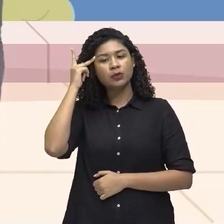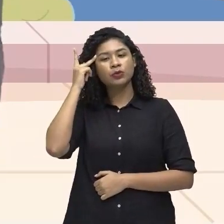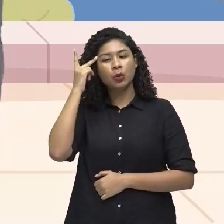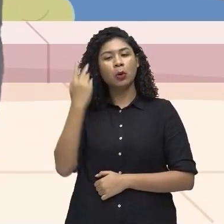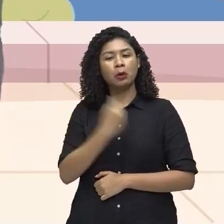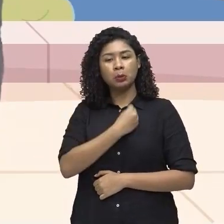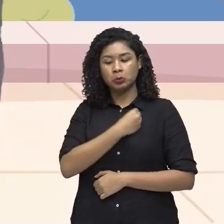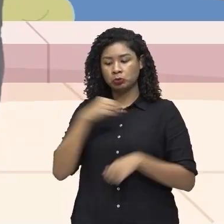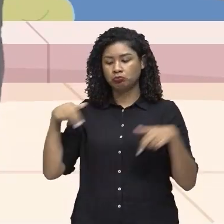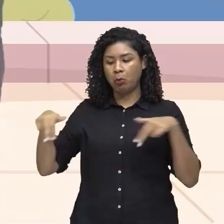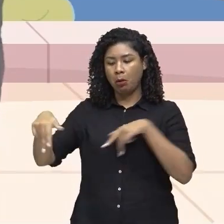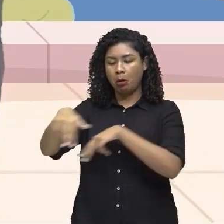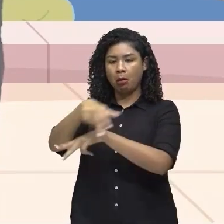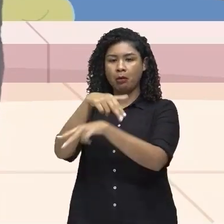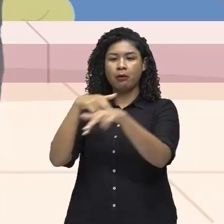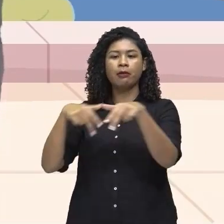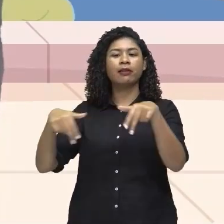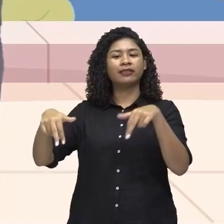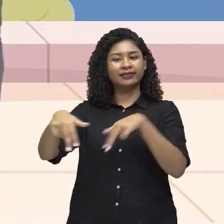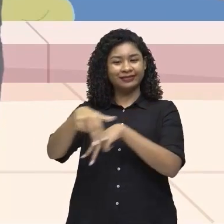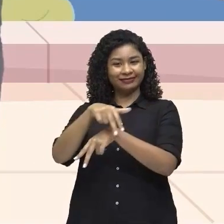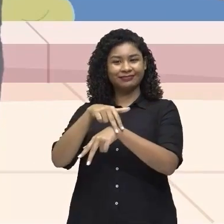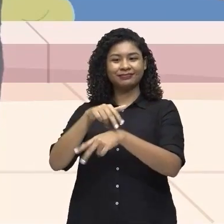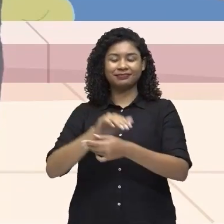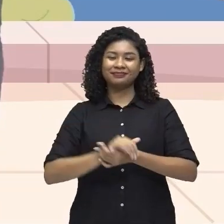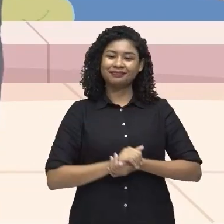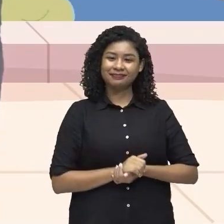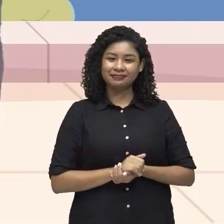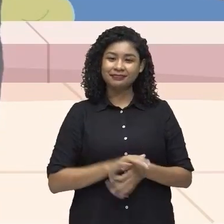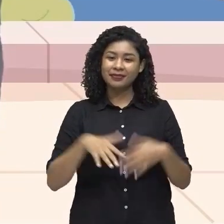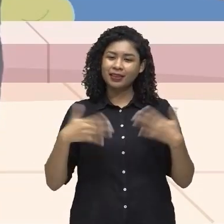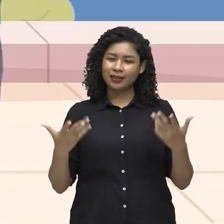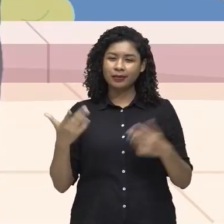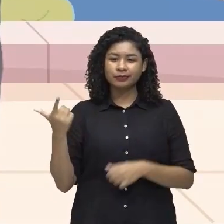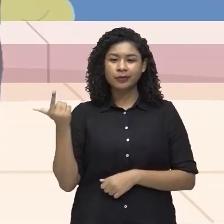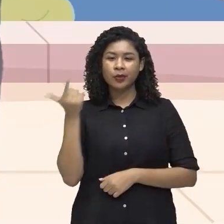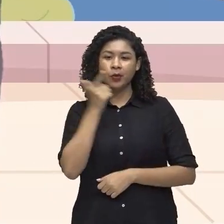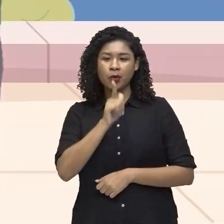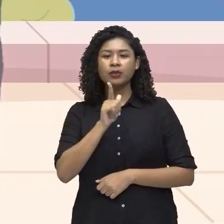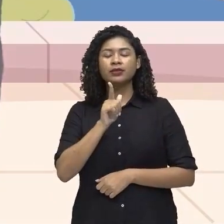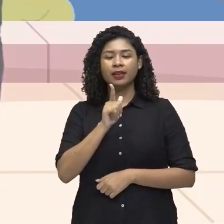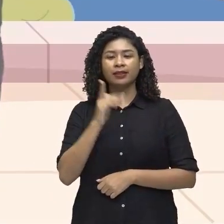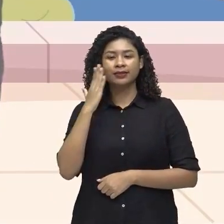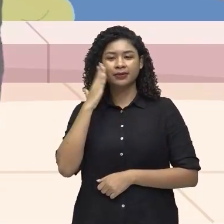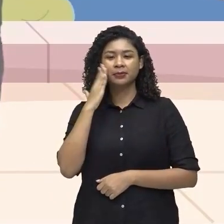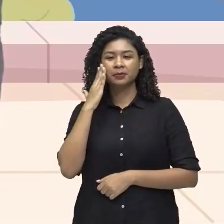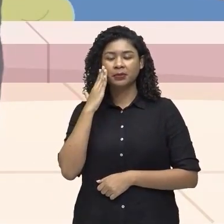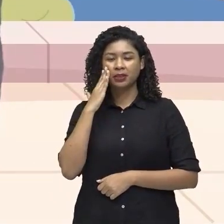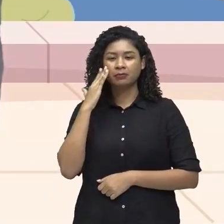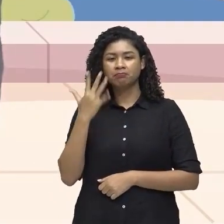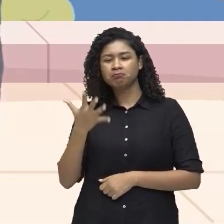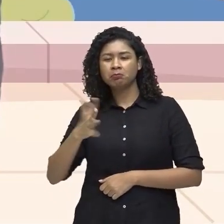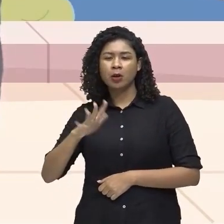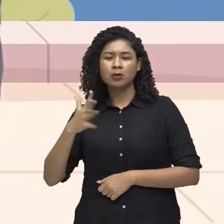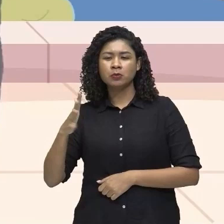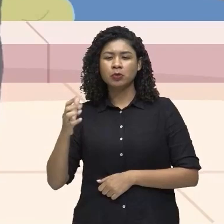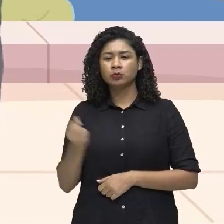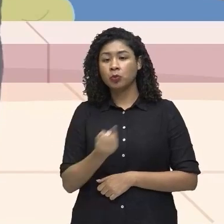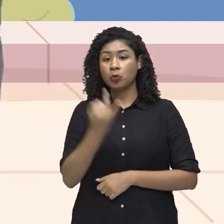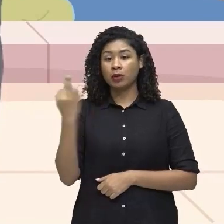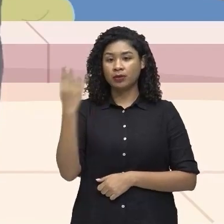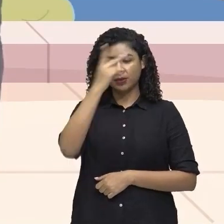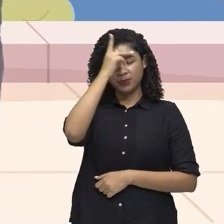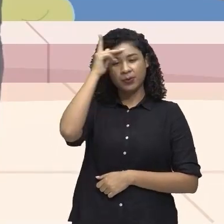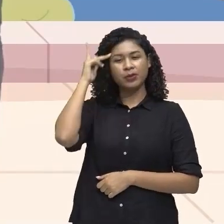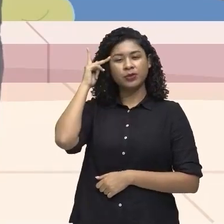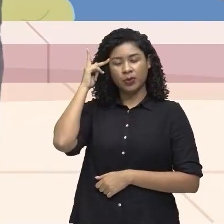por ali naquele momento. Então, com isso reunido, a gente consegue fazer uma grande estimativa do total de pessoas que estão ali naquela